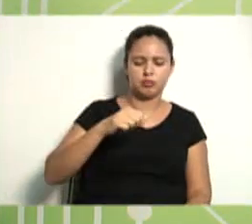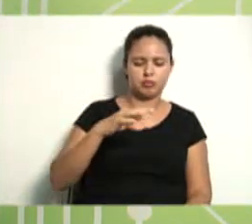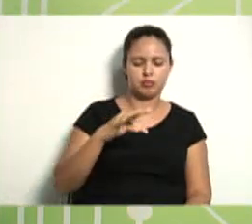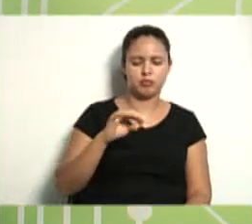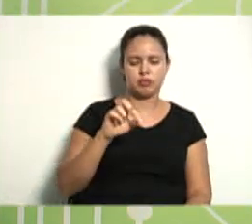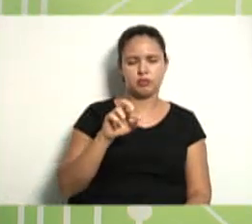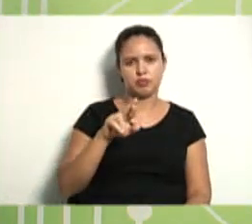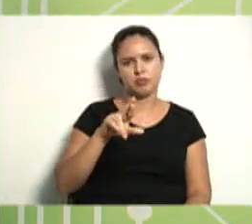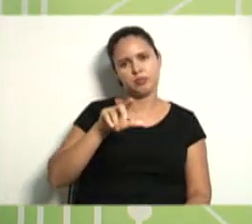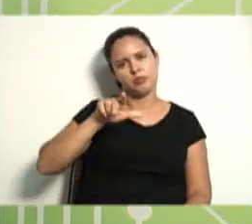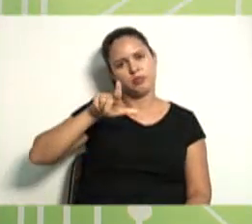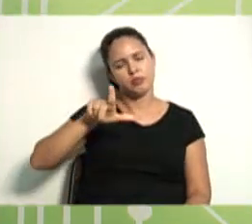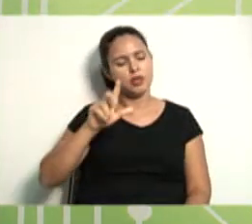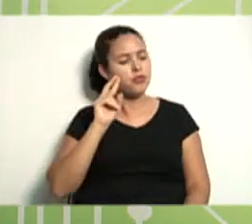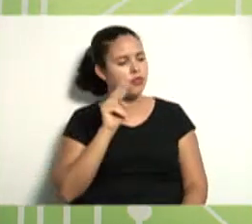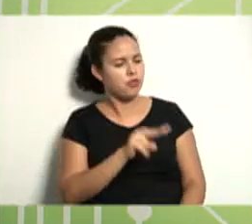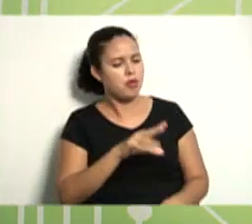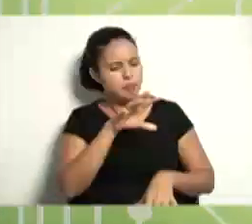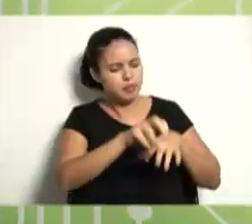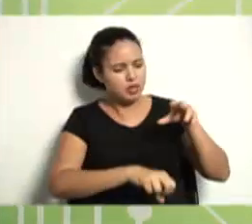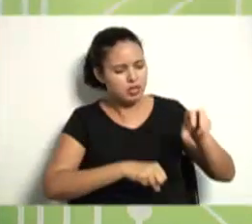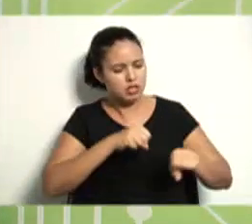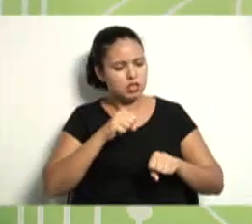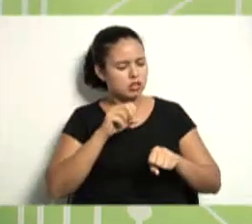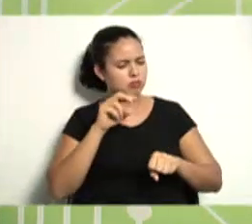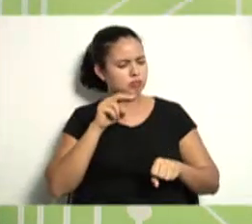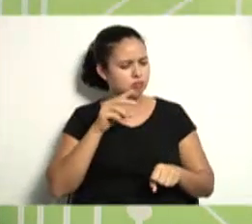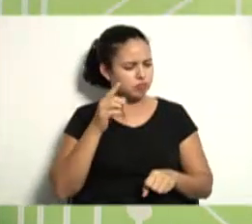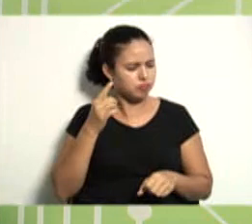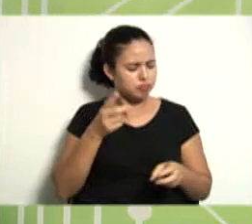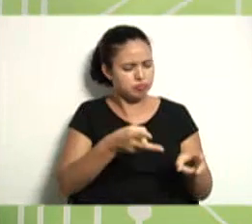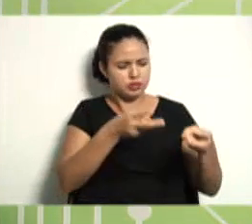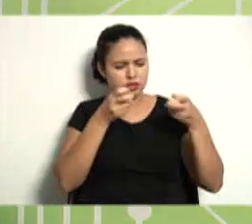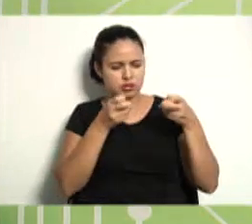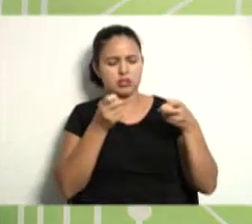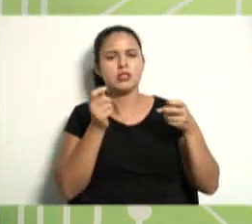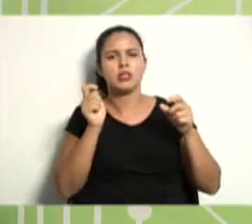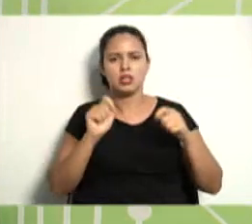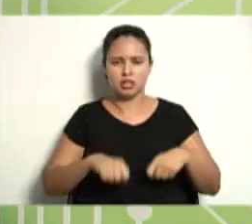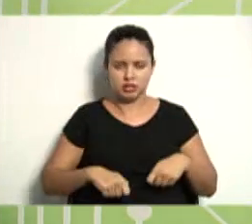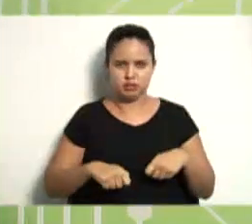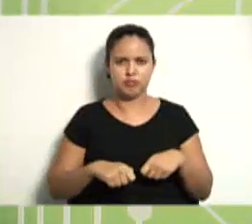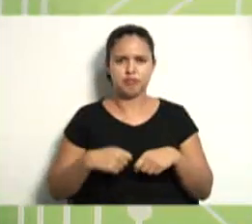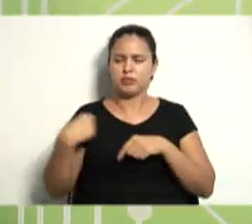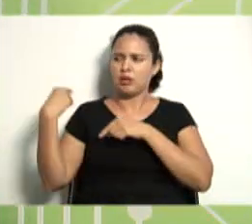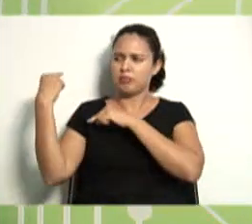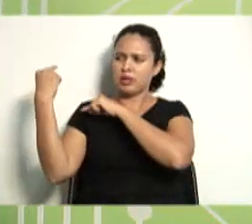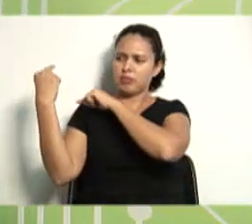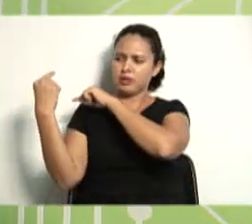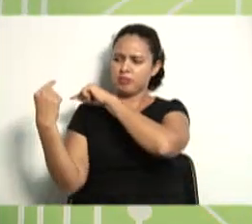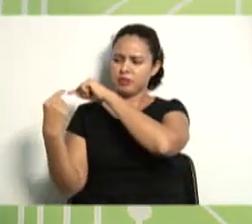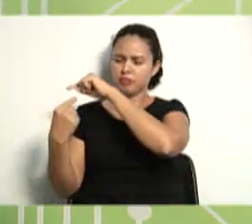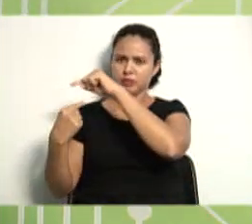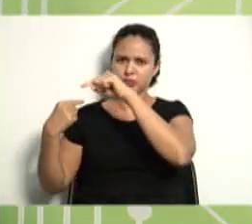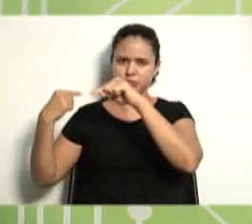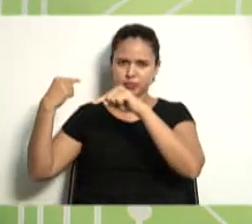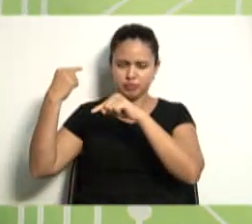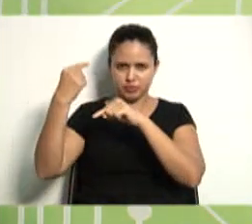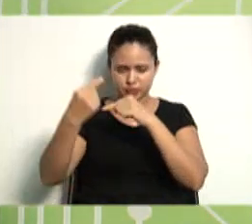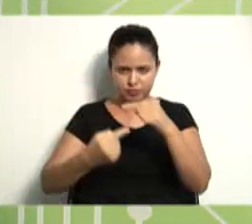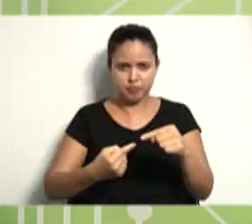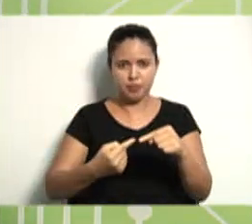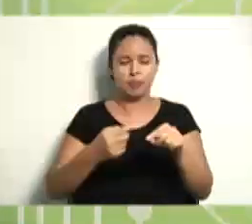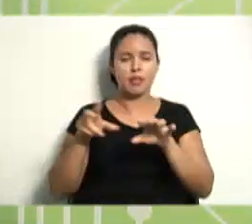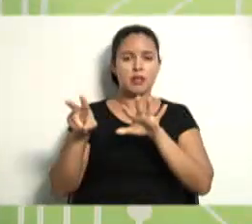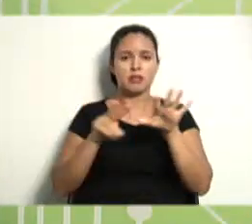o trabalho evoluiu no decorrer do tempo, nós começamos a ver hoje, mas nós vamos aprofundar na